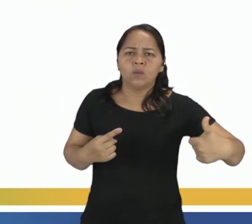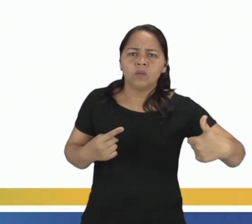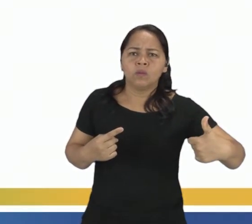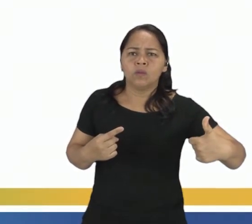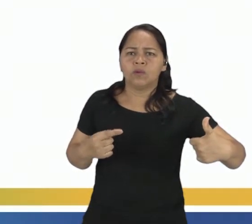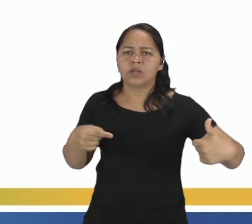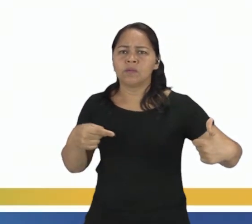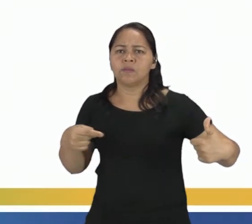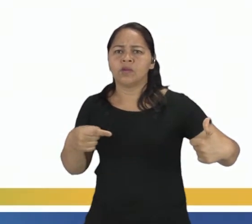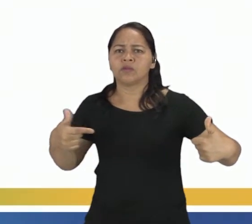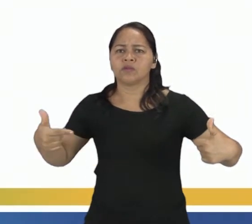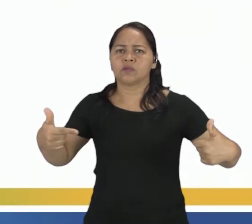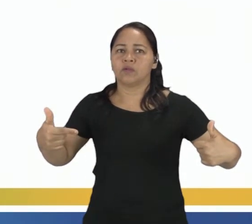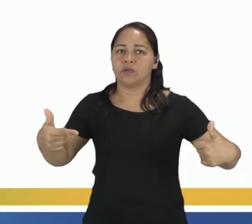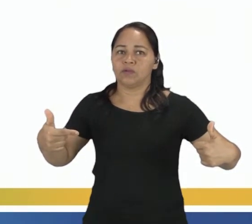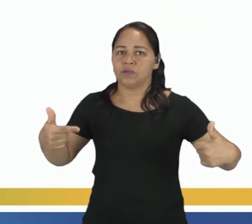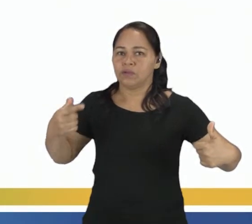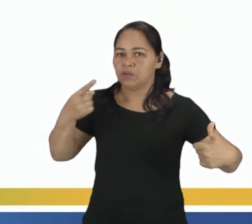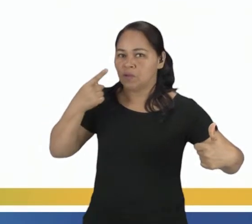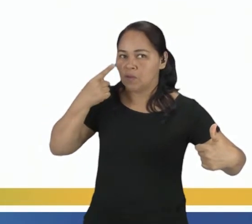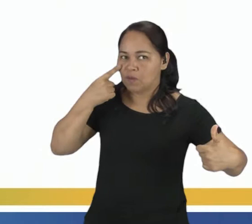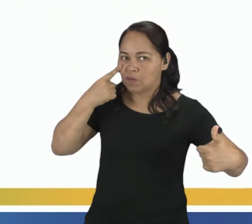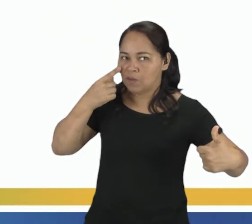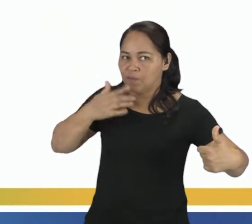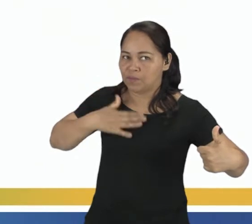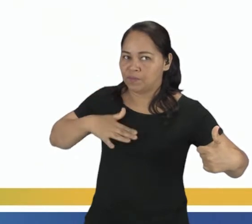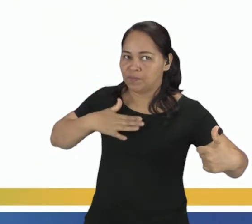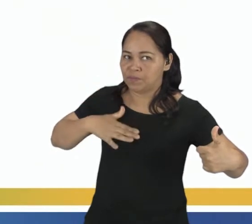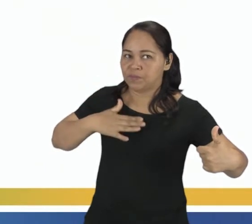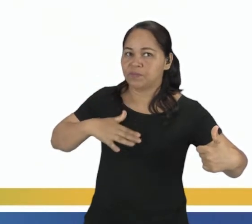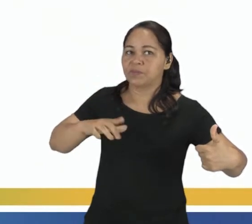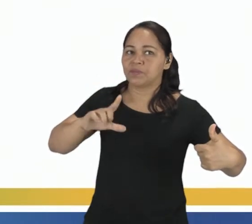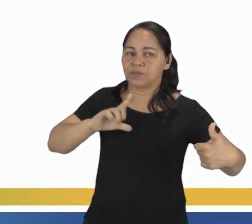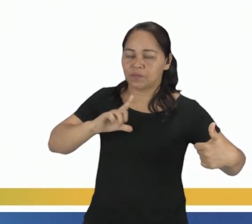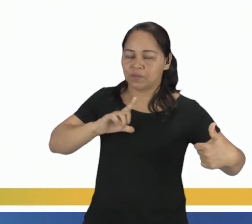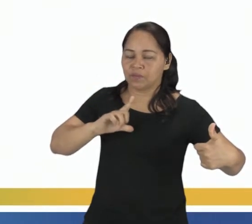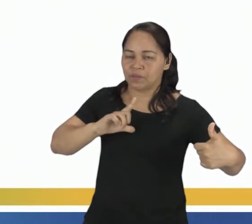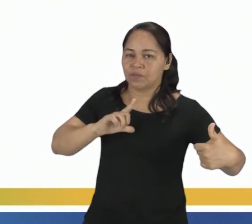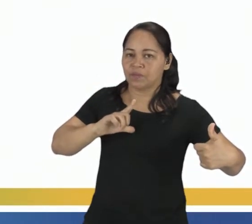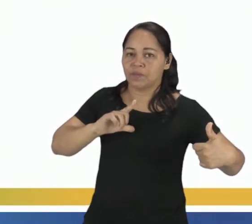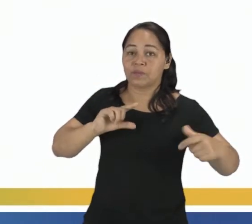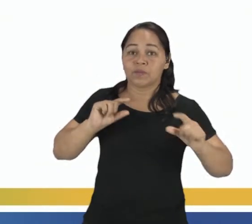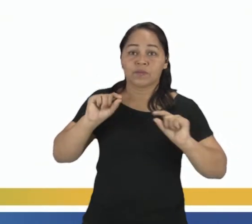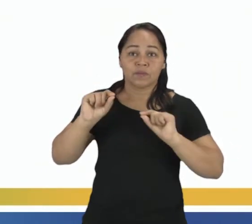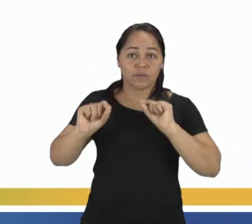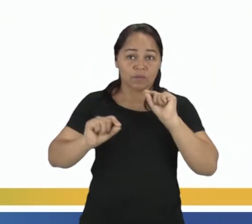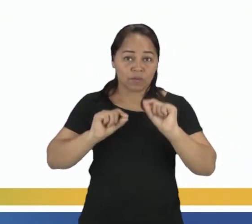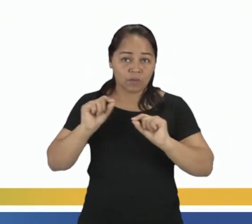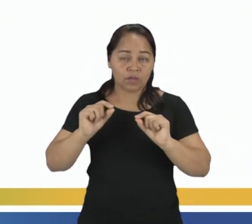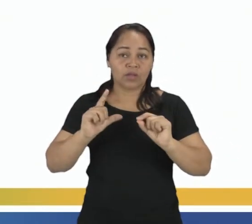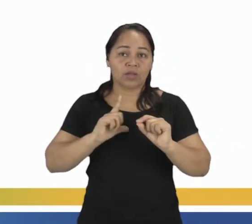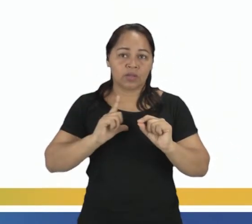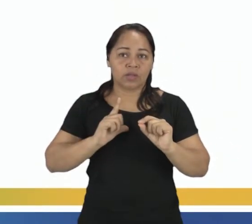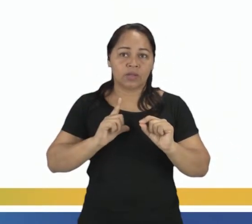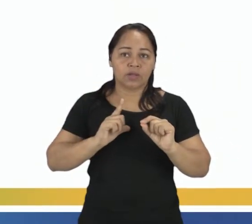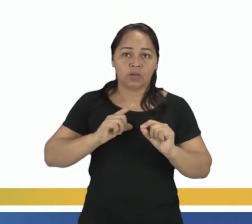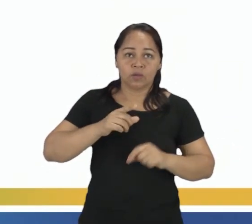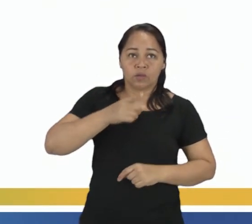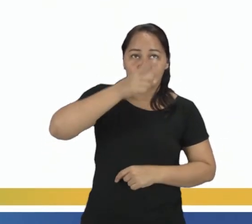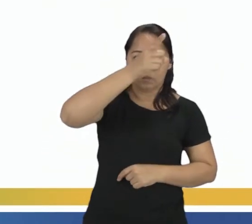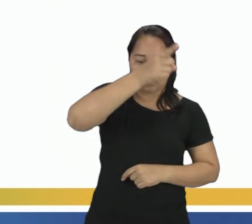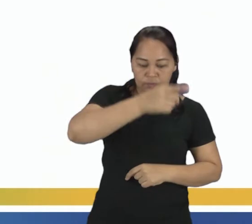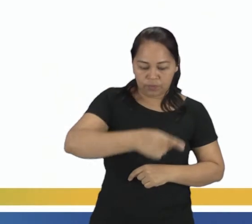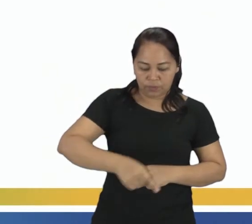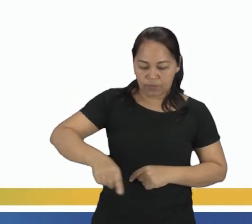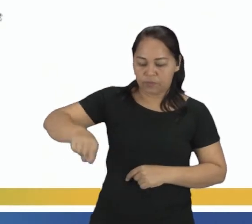que eu faço para descobrir esse valor? Bem, todo vértice da função, ele tem as coordenadas do vértice.